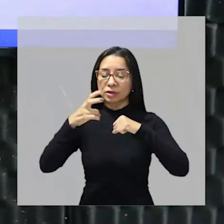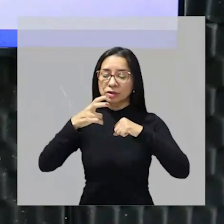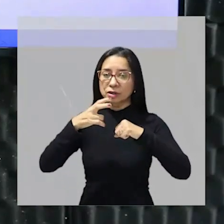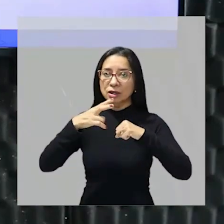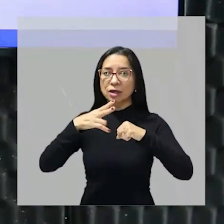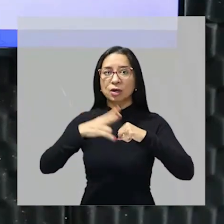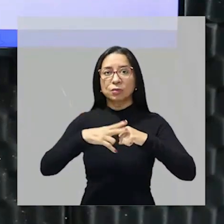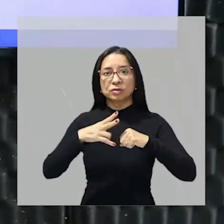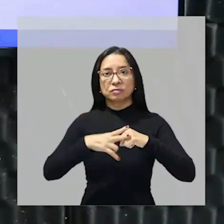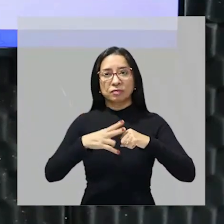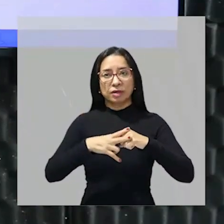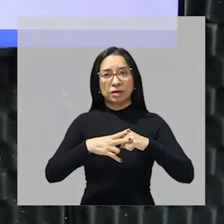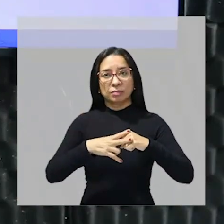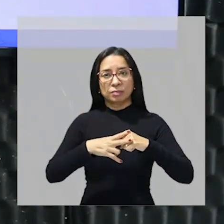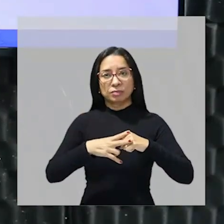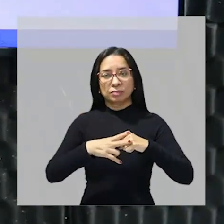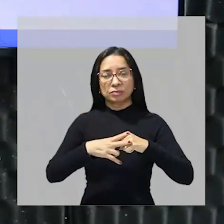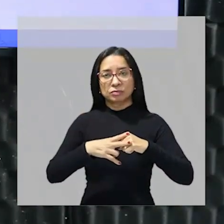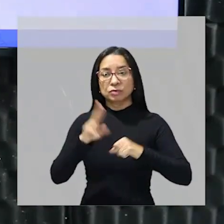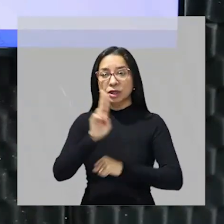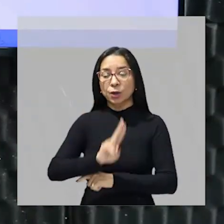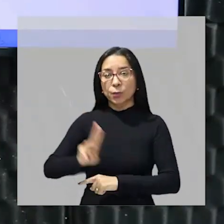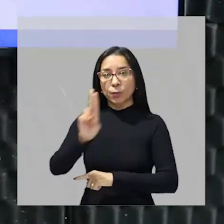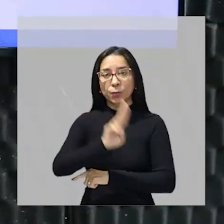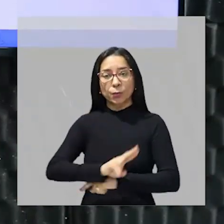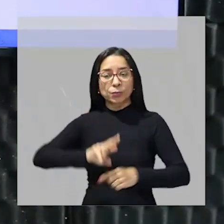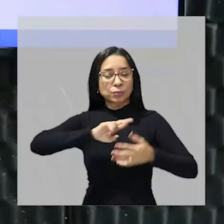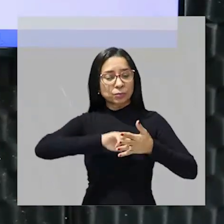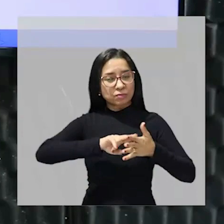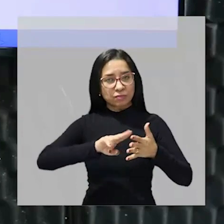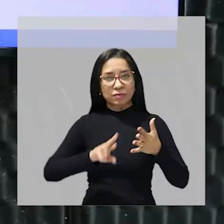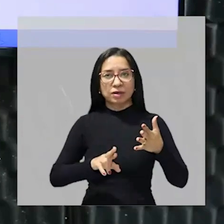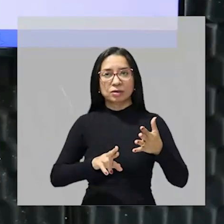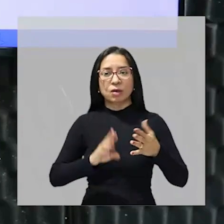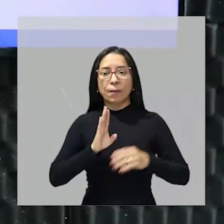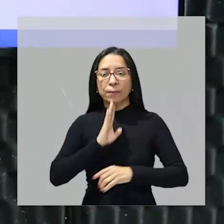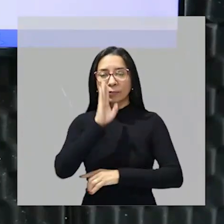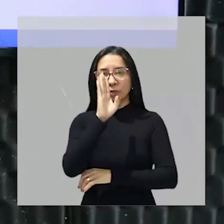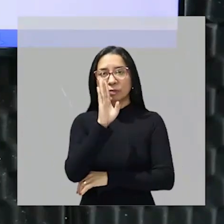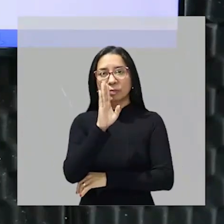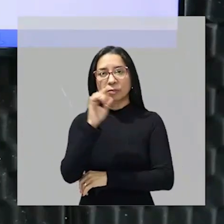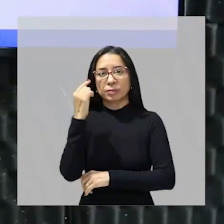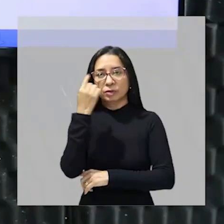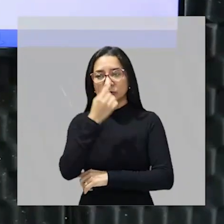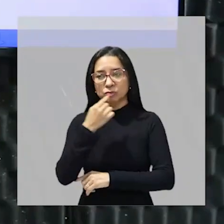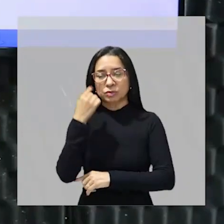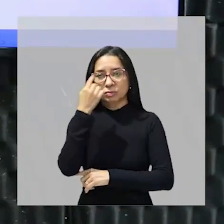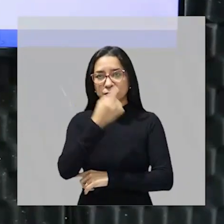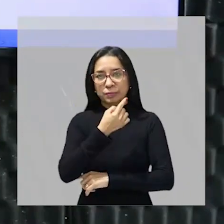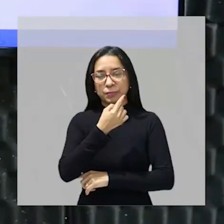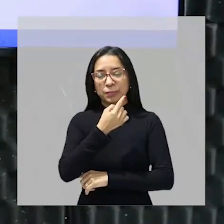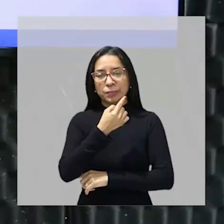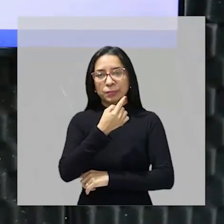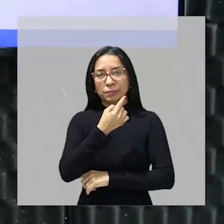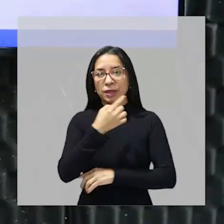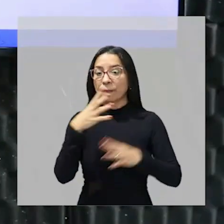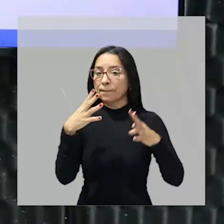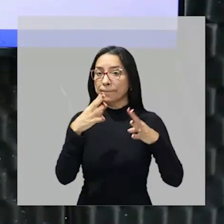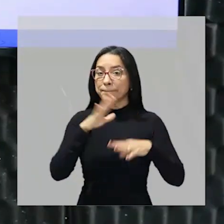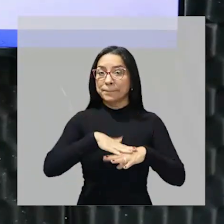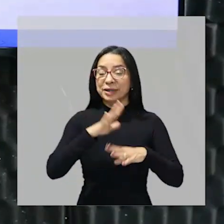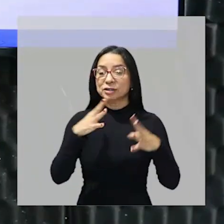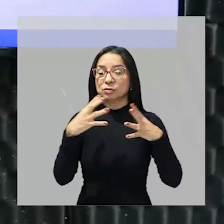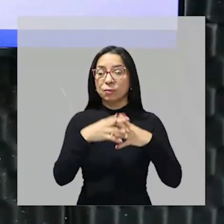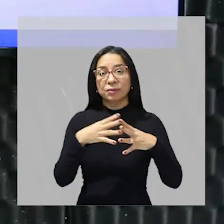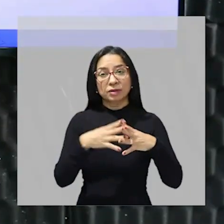têm conjugações diversas, principalmente no espanhol. É um pouco mais complicado do que no português. Então, às vezes, uma palavra